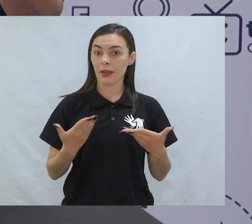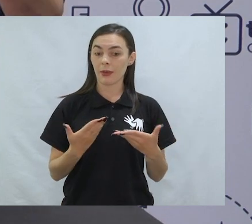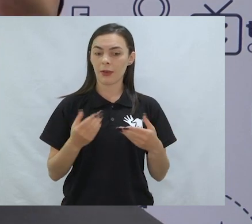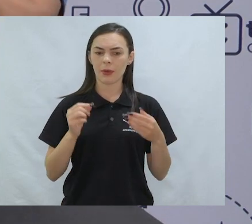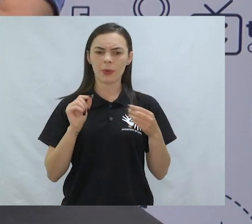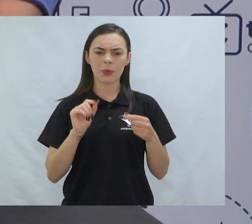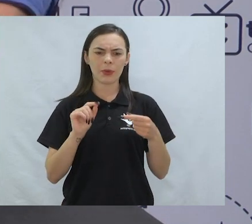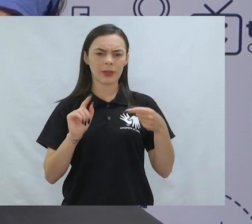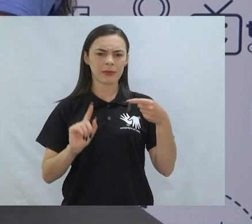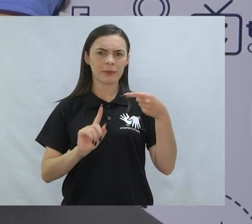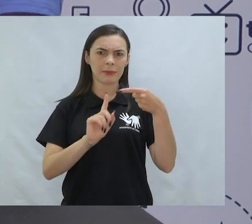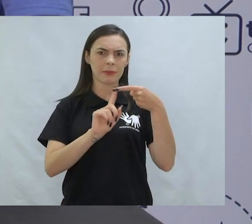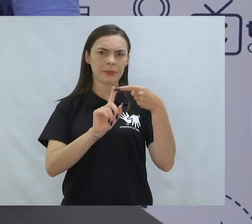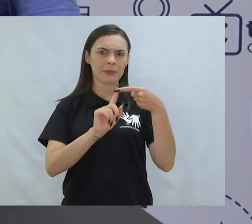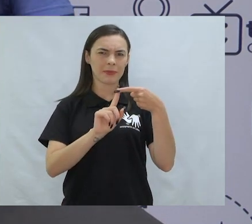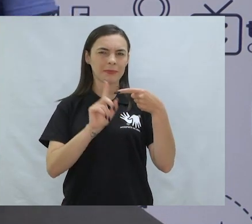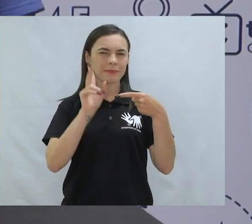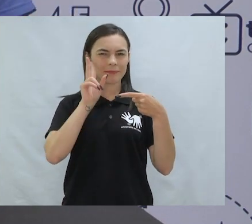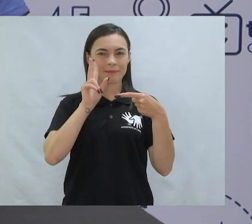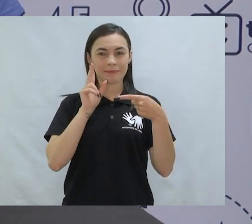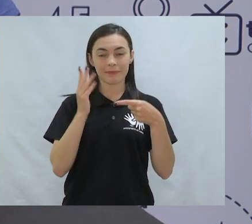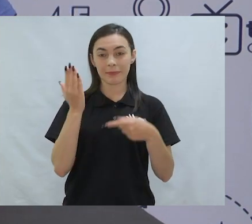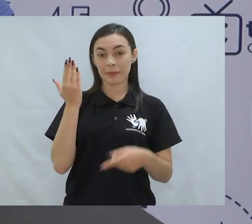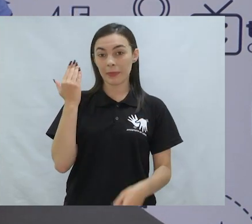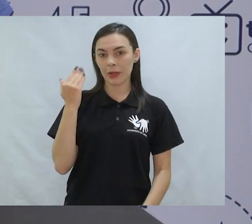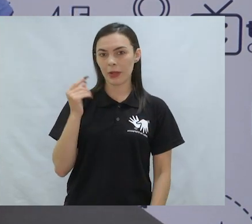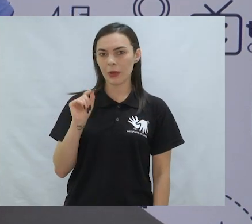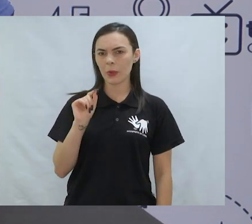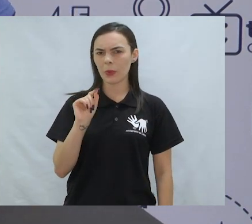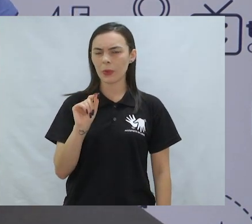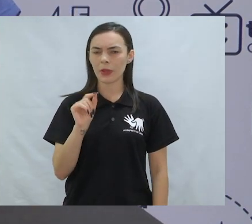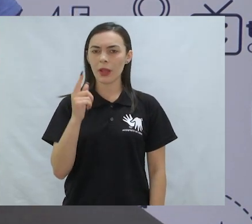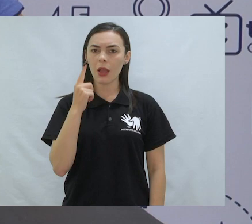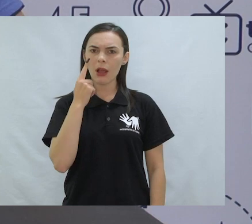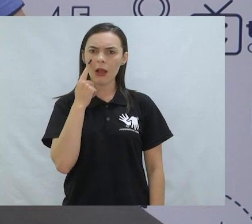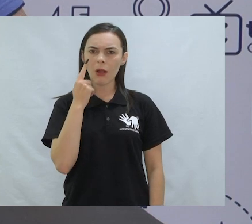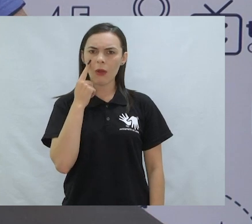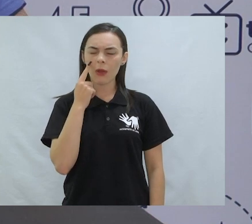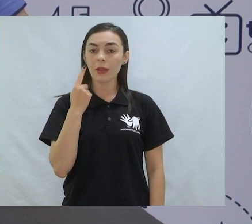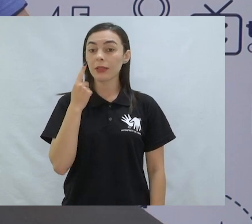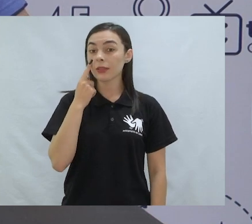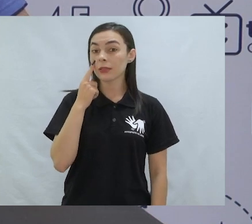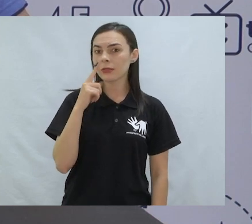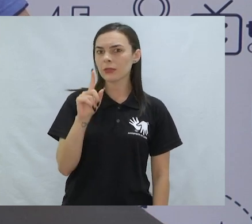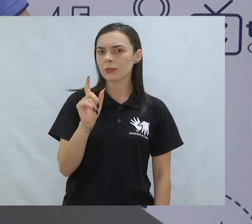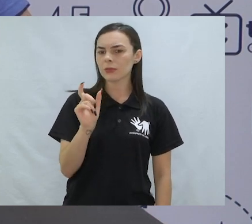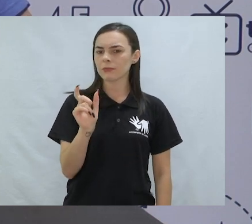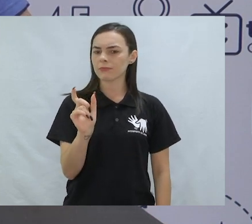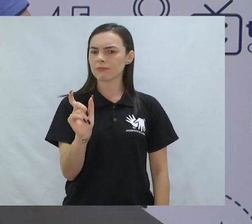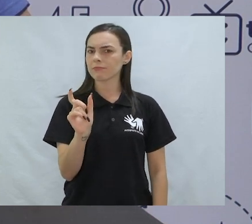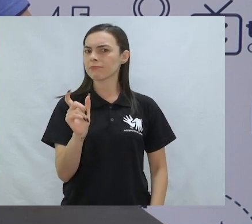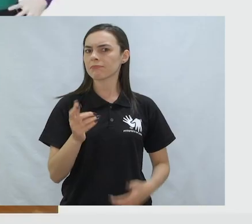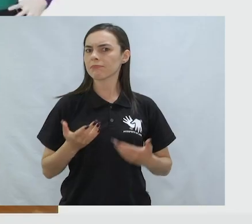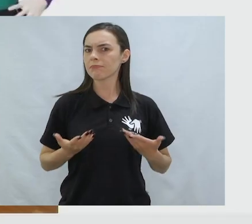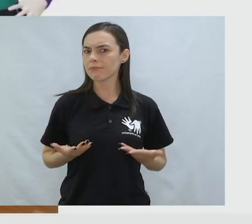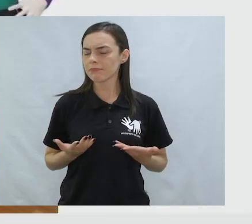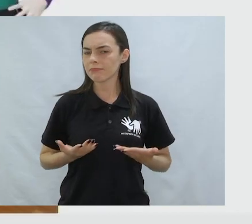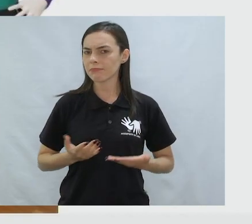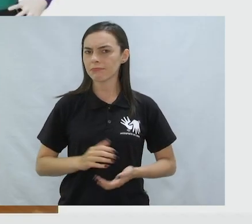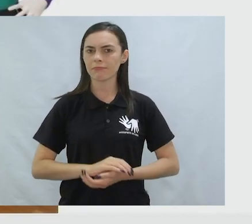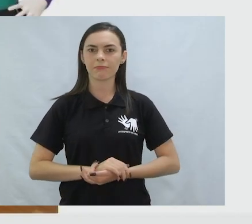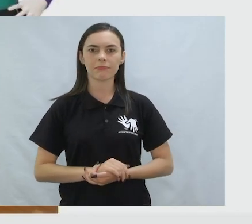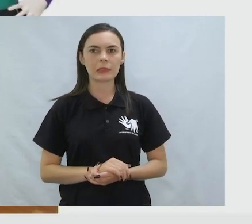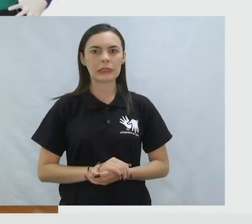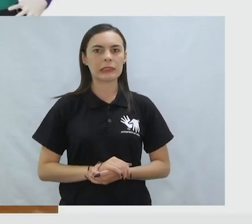como primeira, o nosso primeiro ponto ali da aula, vamos ver, olha só, descubra qual é